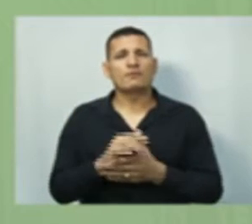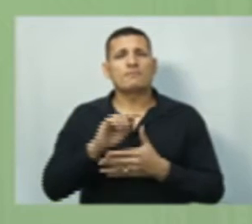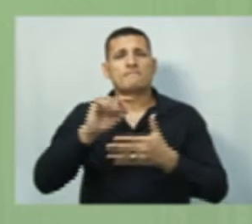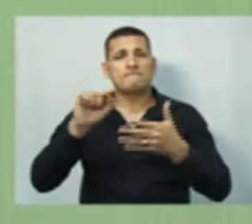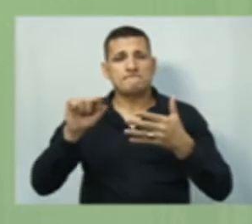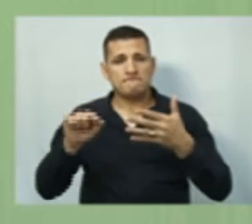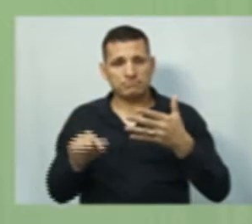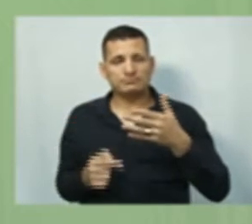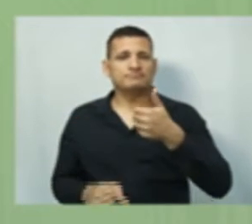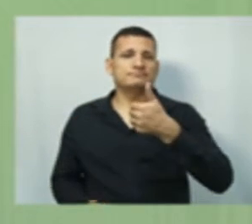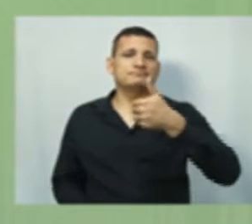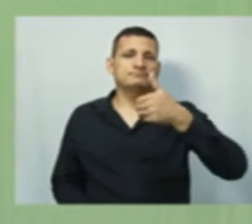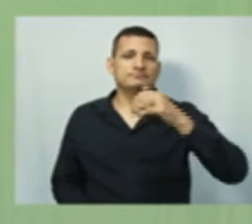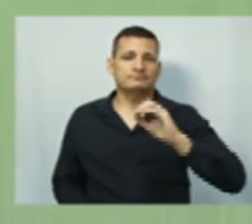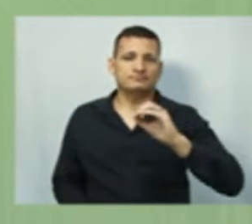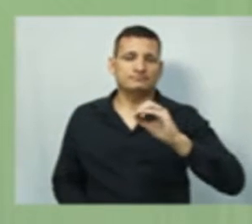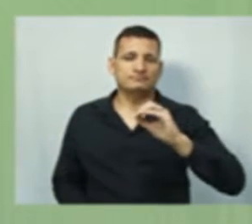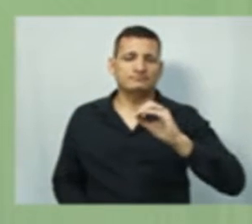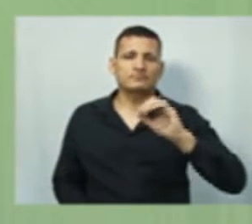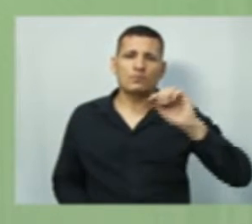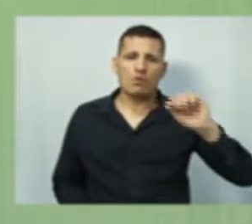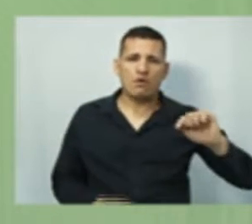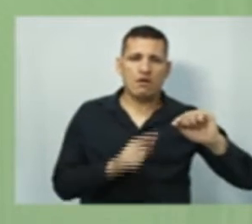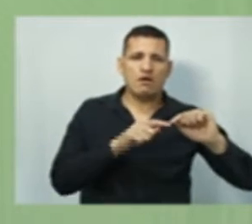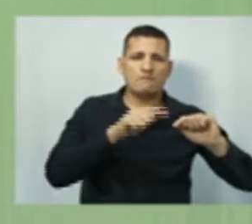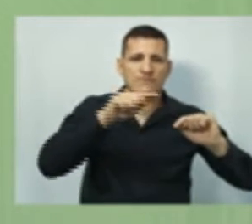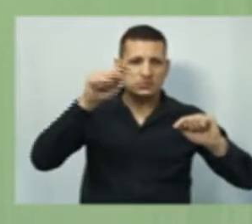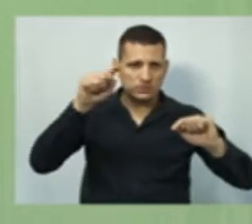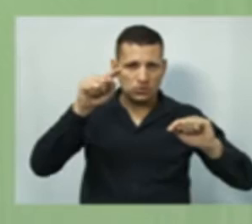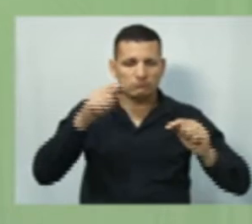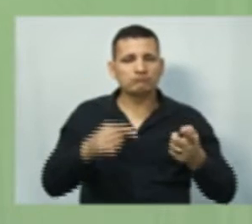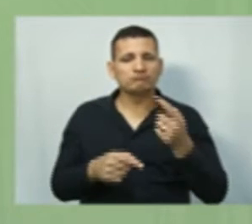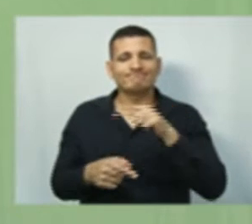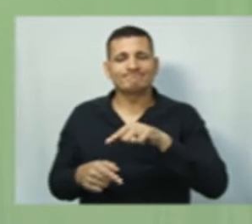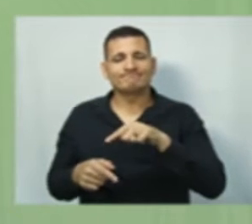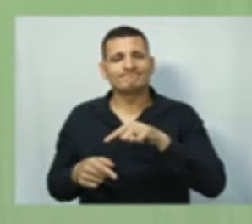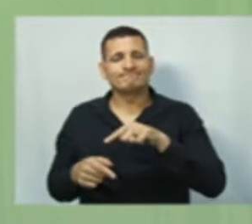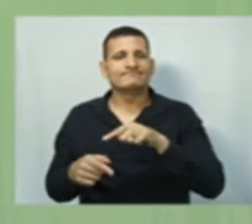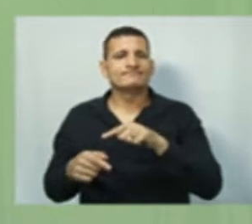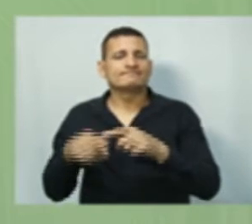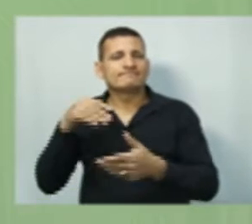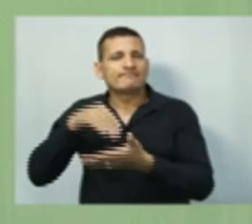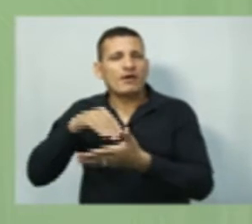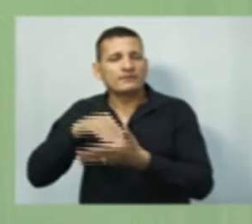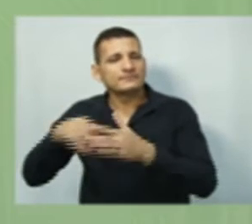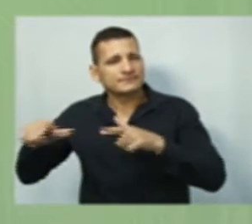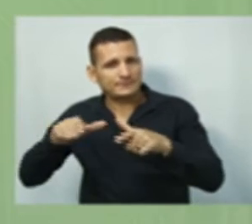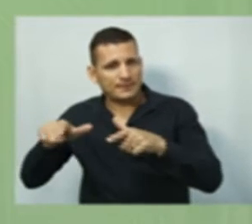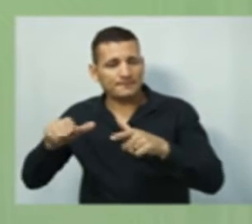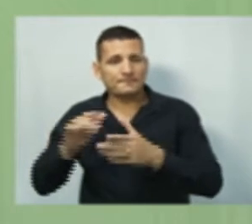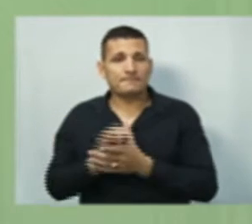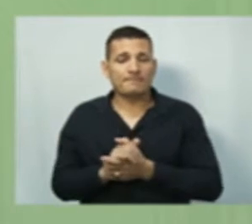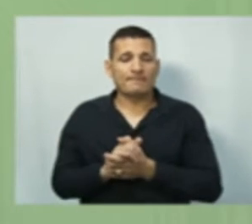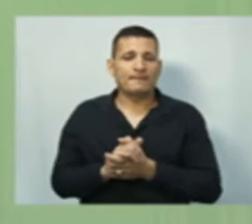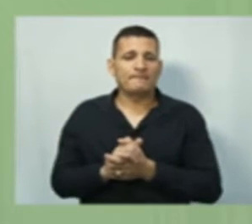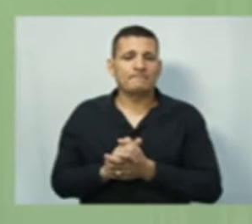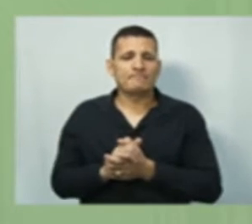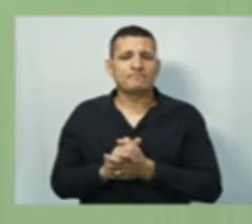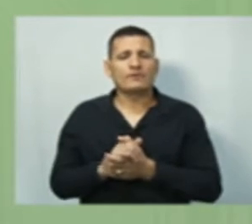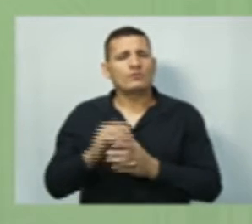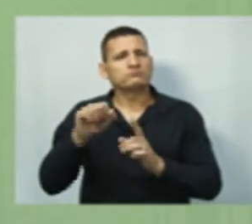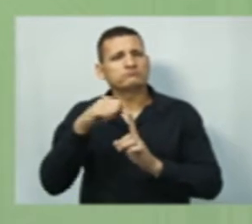relação entre a inflação e o desemprego. No mercado, existe uma relação